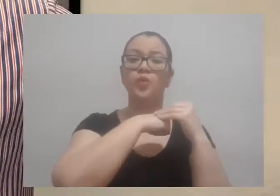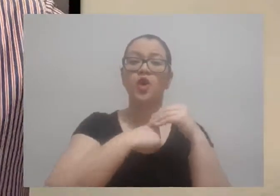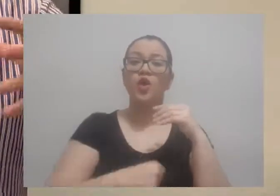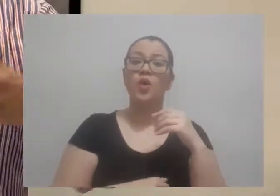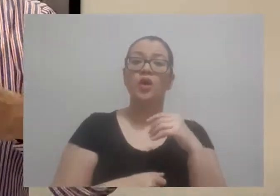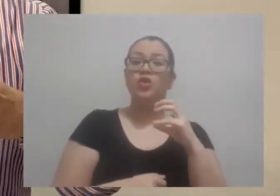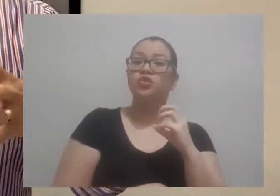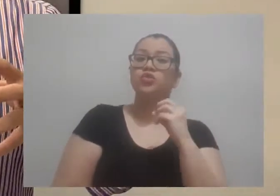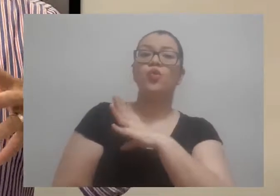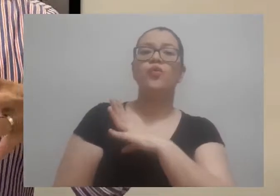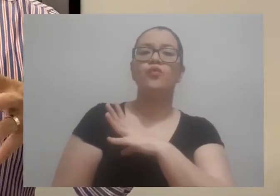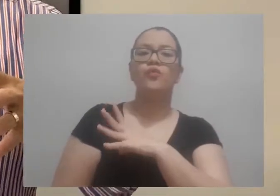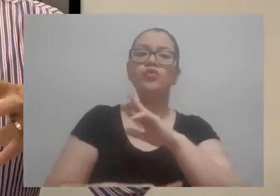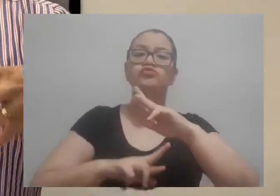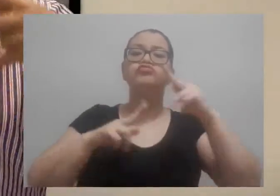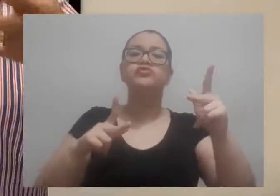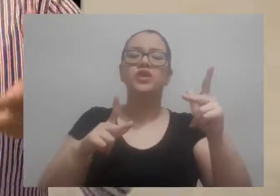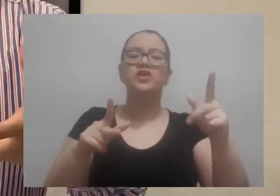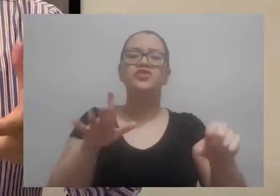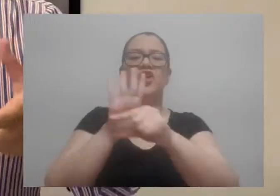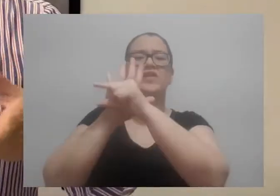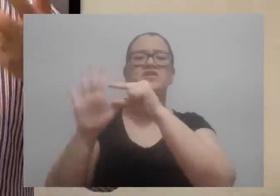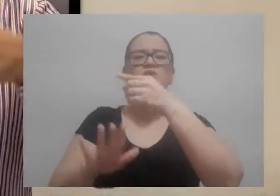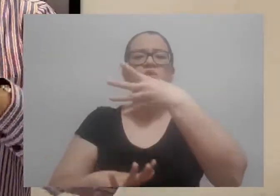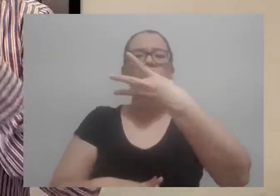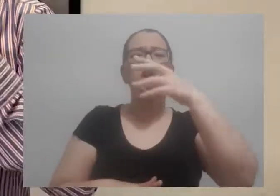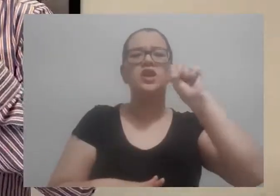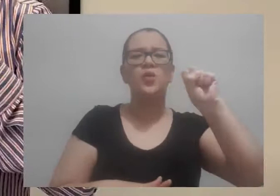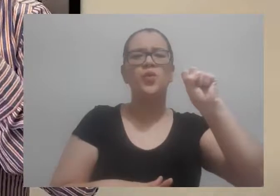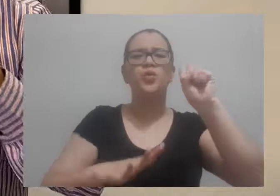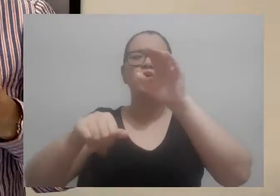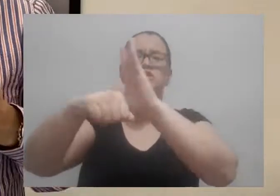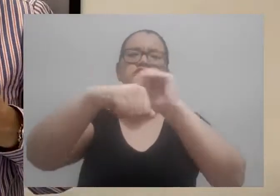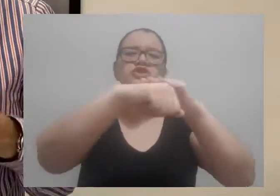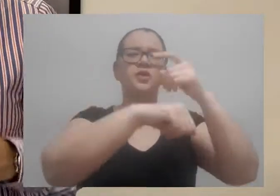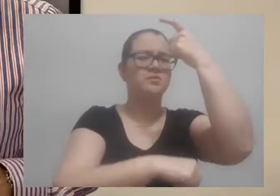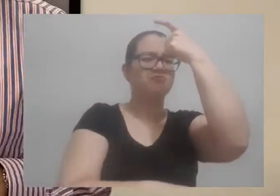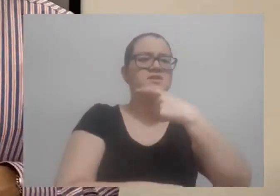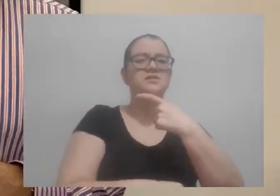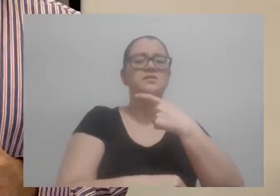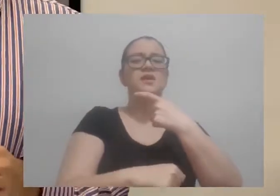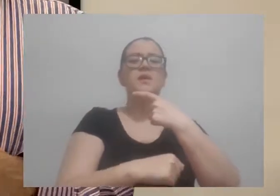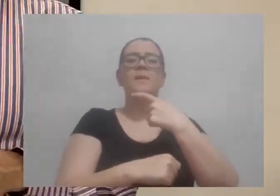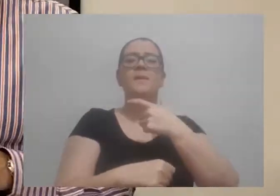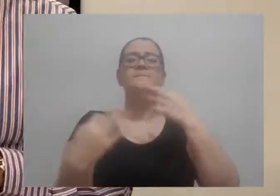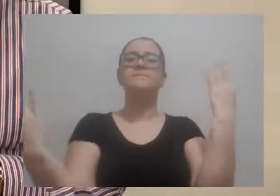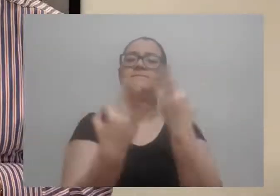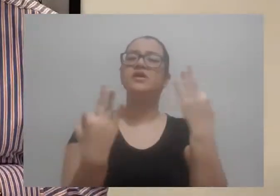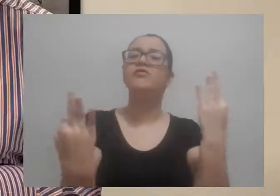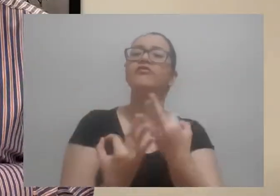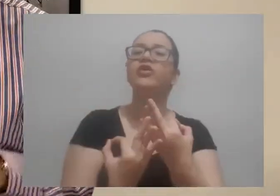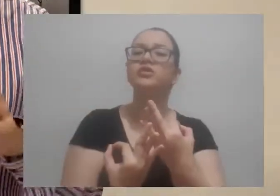Ele nos faz um chamado para sermos perfeitos, nós vamos ver depois isso, mas também porque Ele faz uma